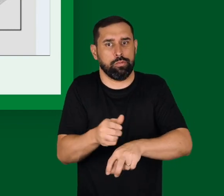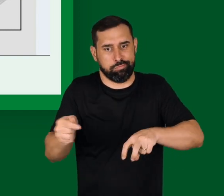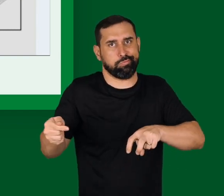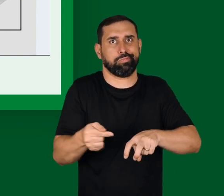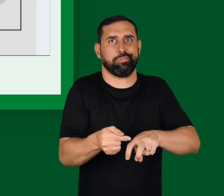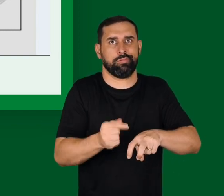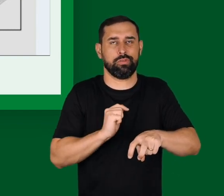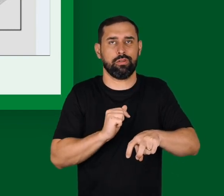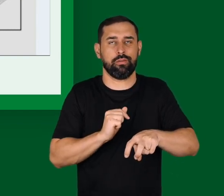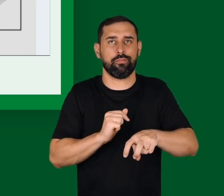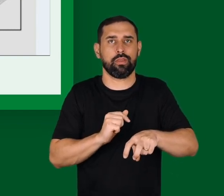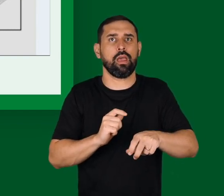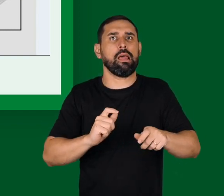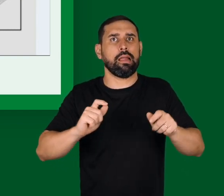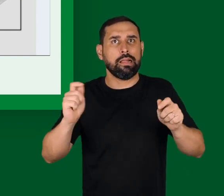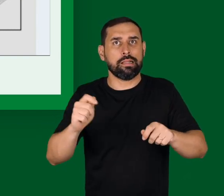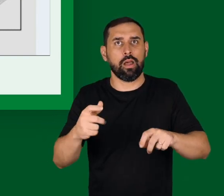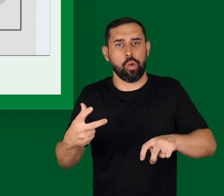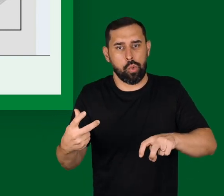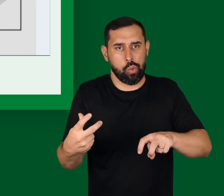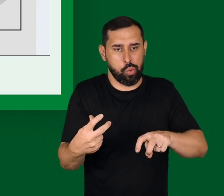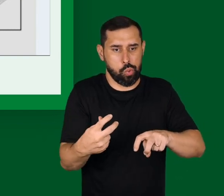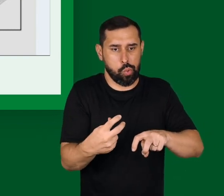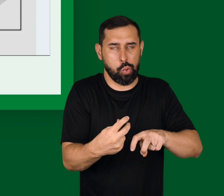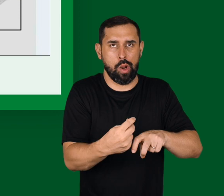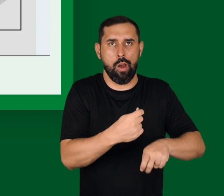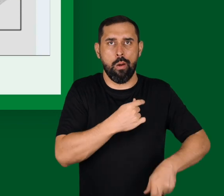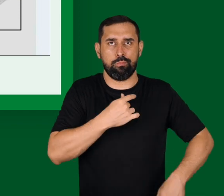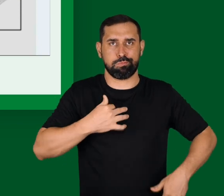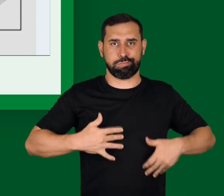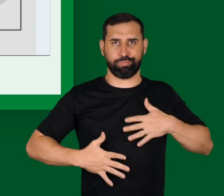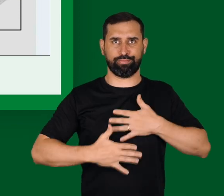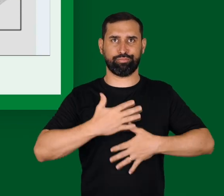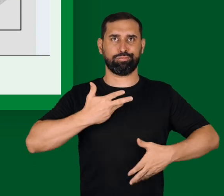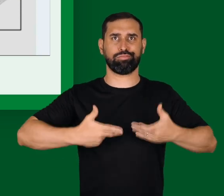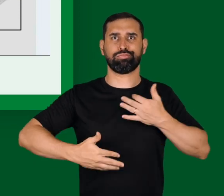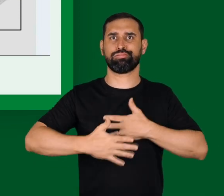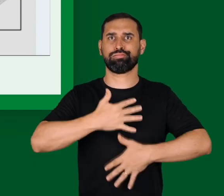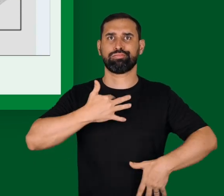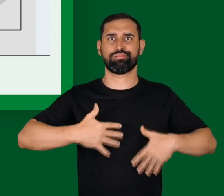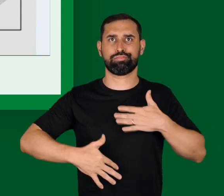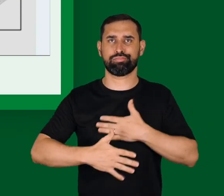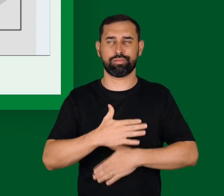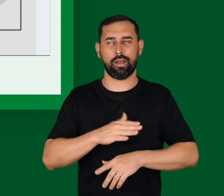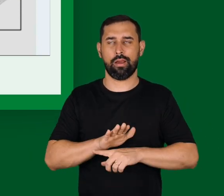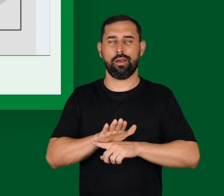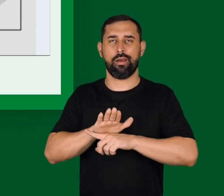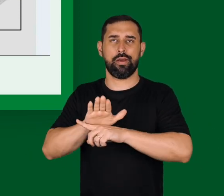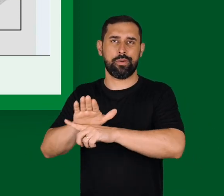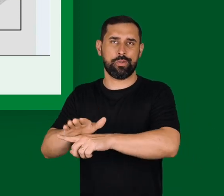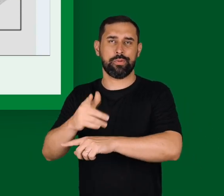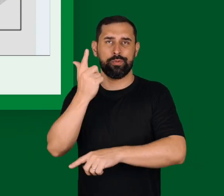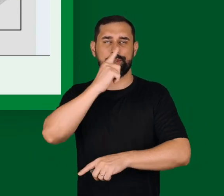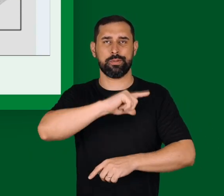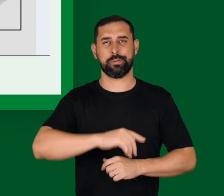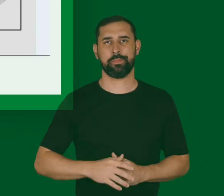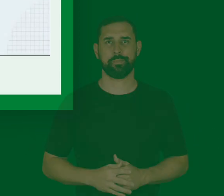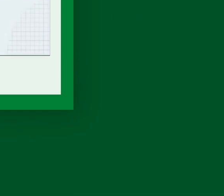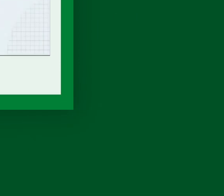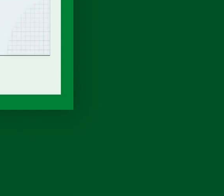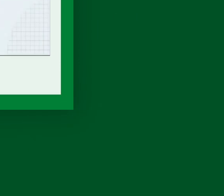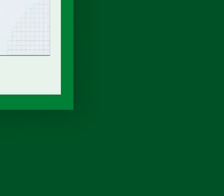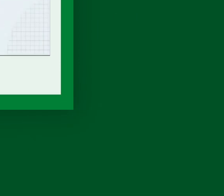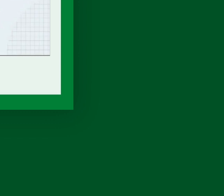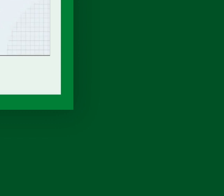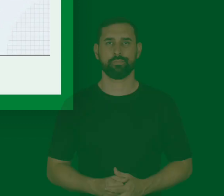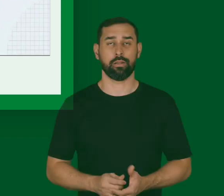intraóssea. Você é capaz de fazer reanimação volumétrica em criança utilizando a via